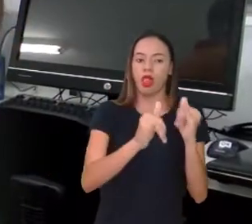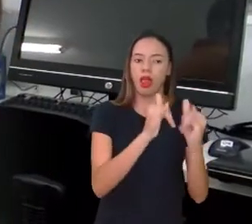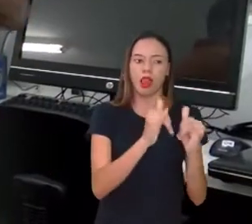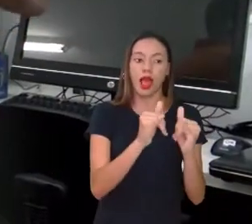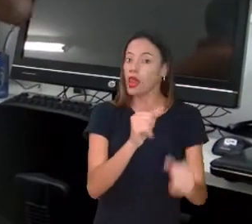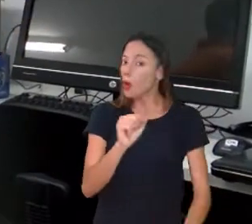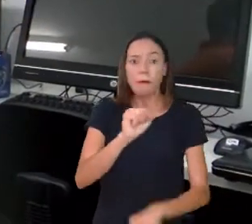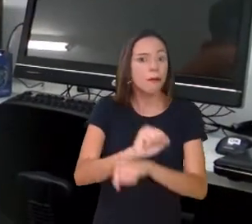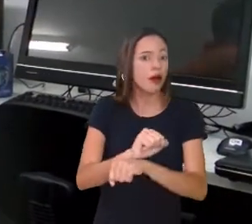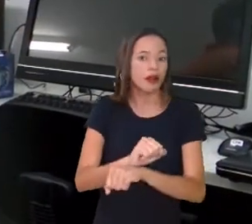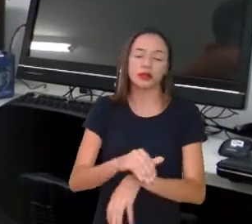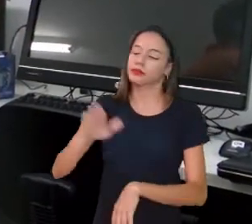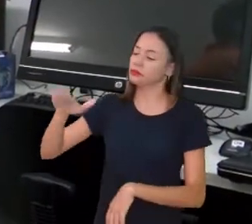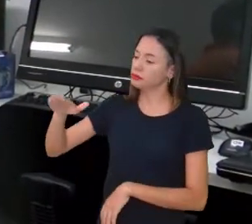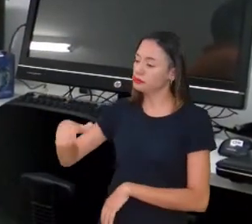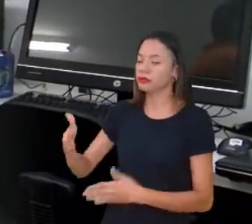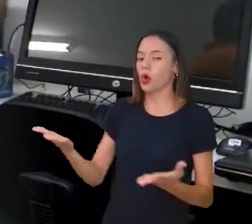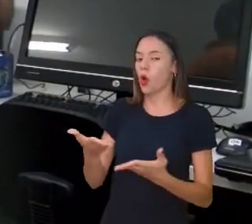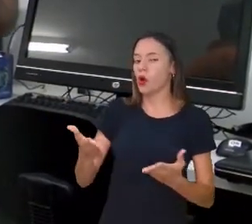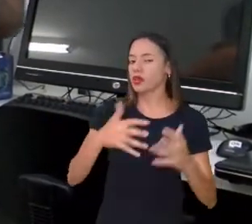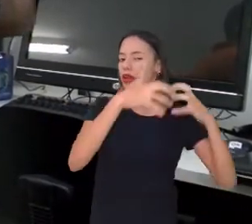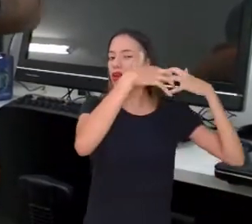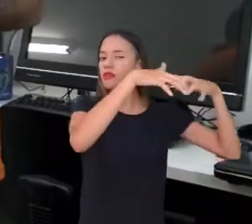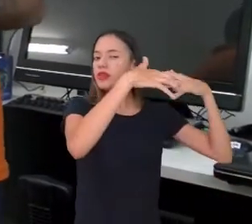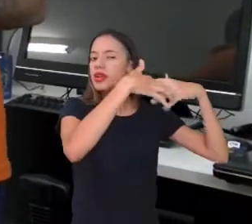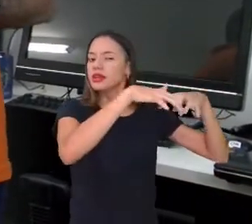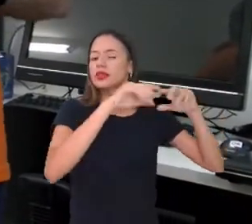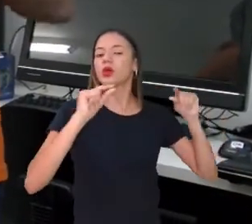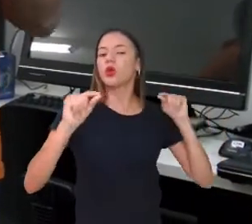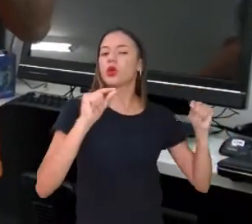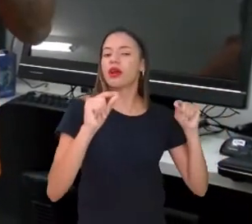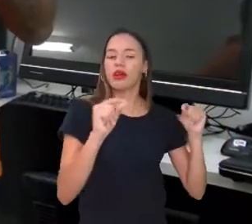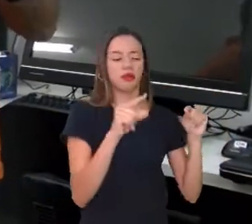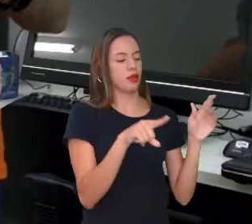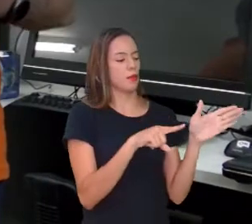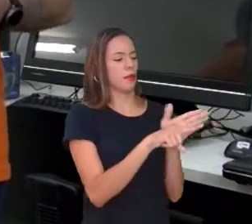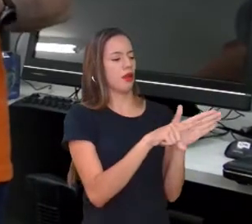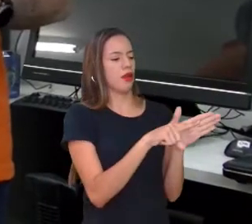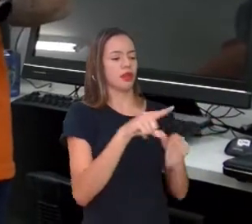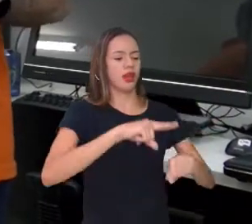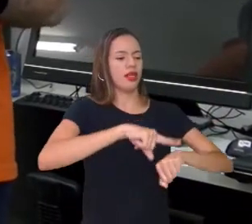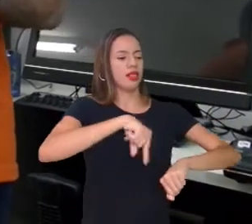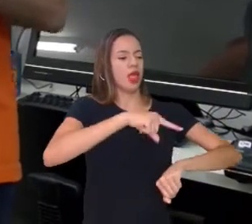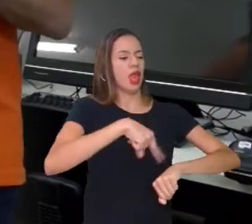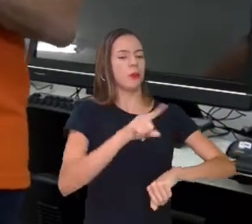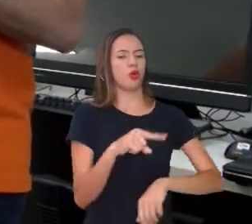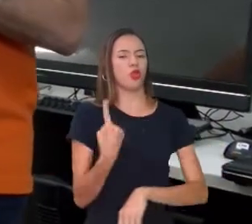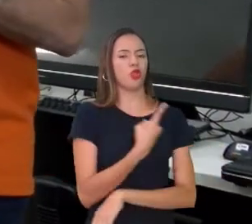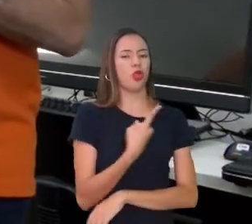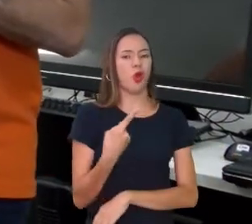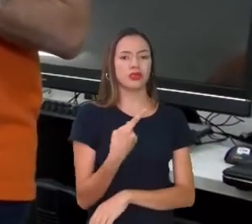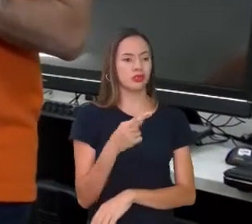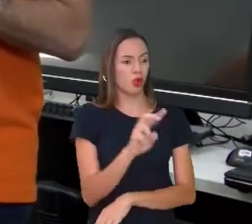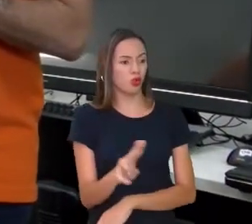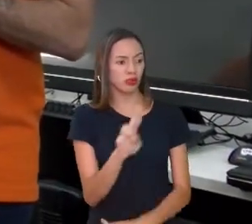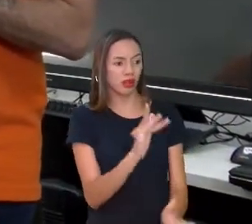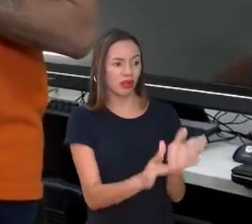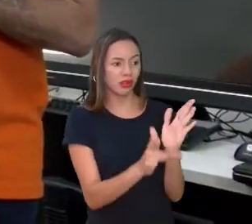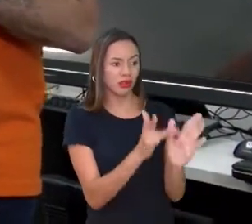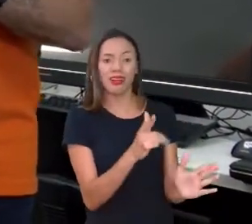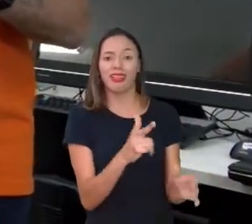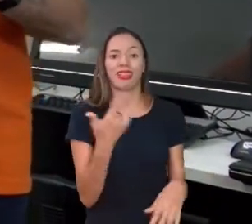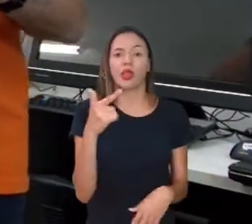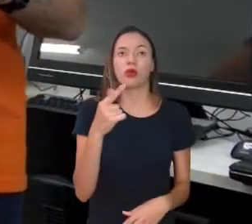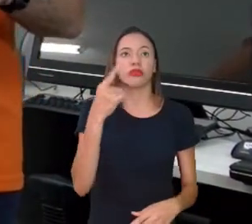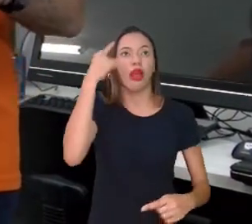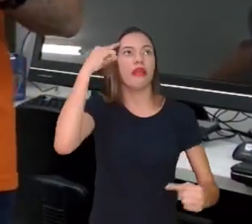só nessa aula, mas hoje é o pontapé inicial, de que essa pergunta, quanto tempo a gente está conectado, não faz mais sentido, como a gente já